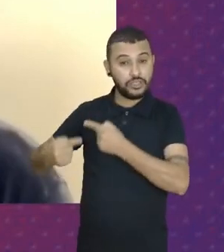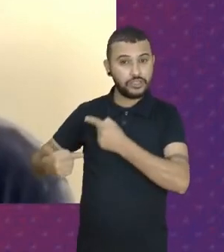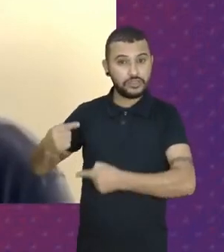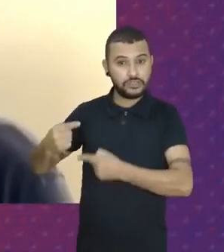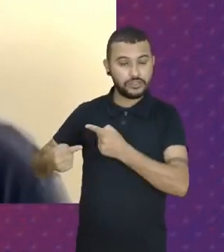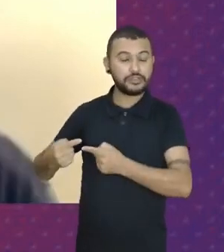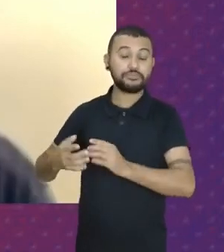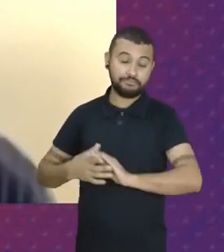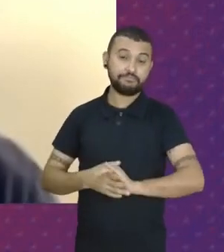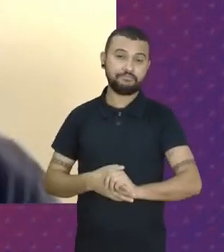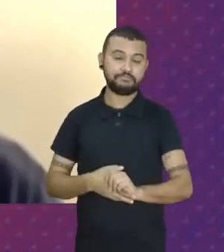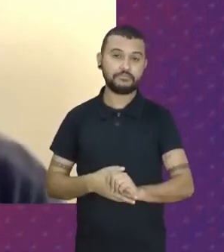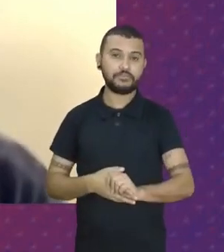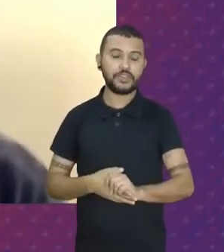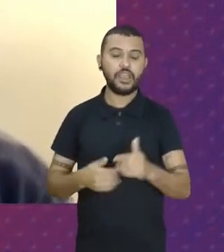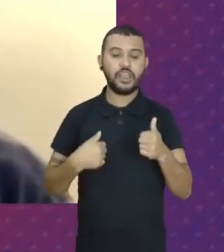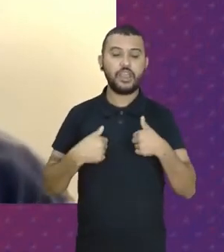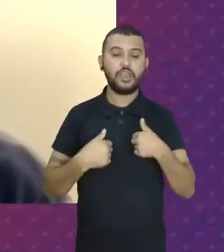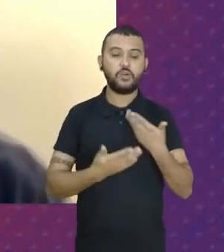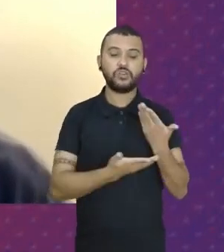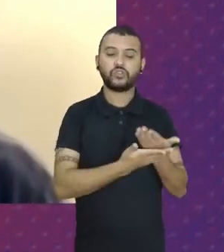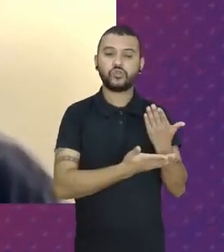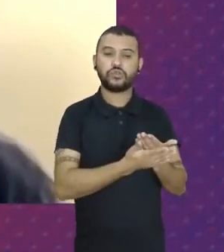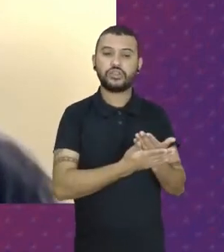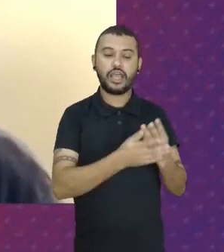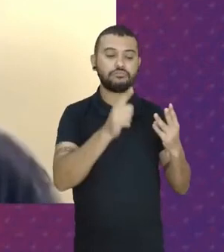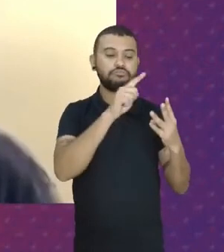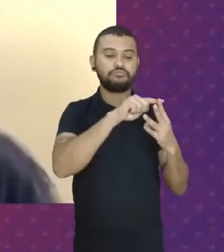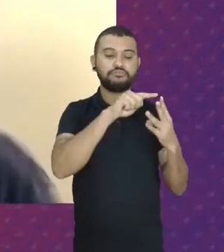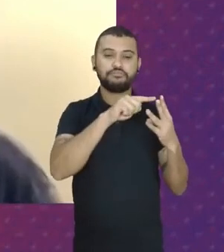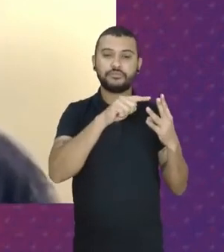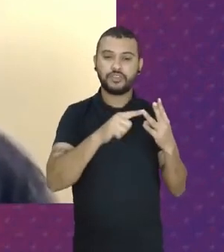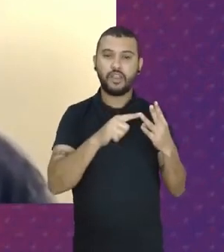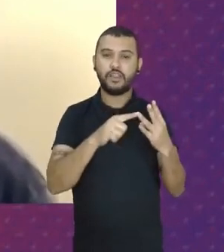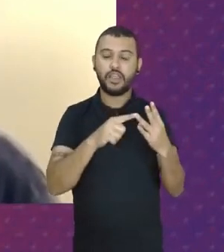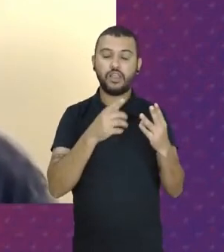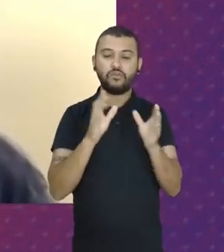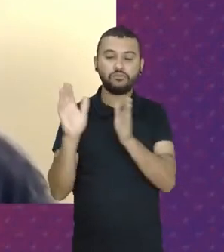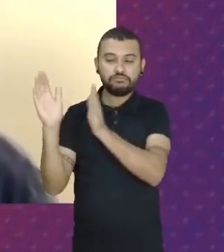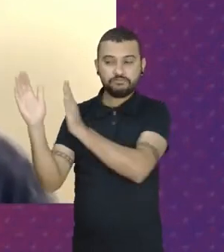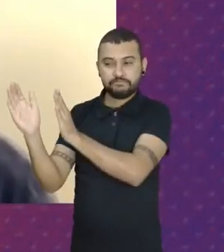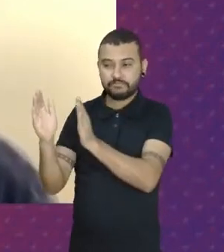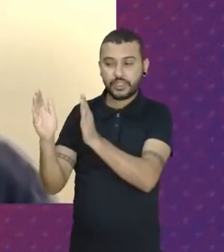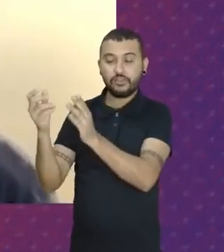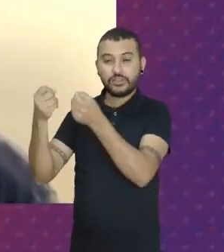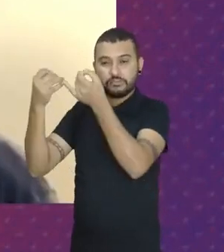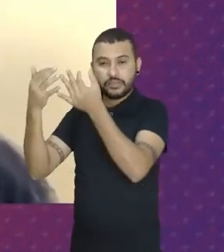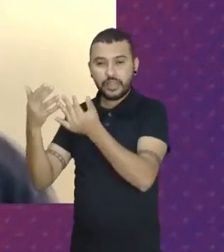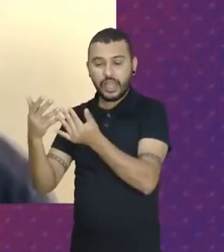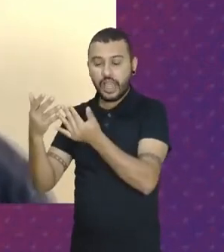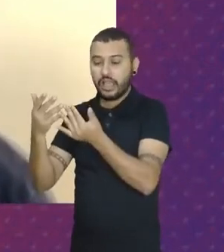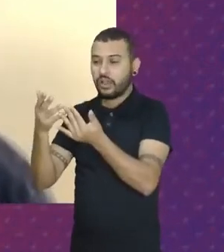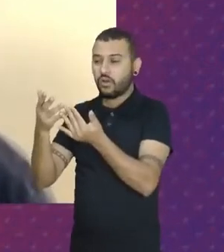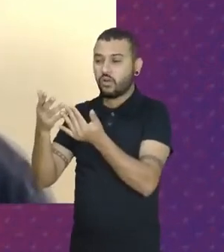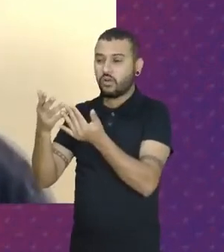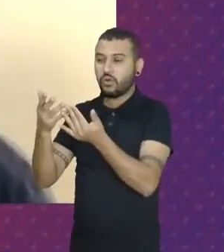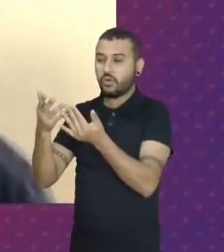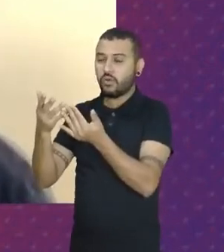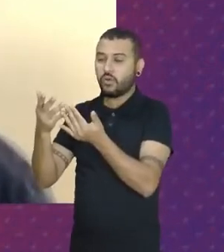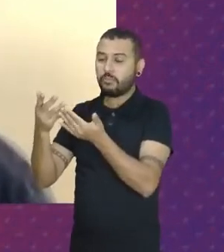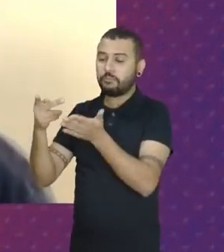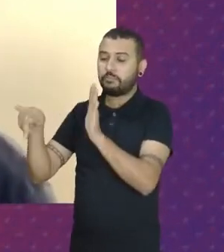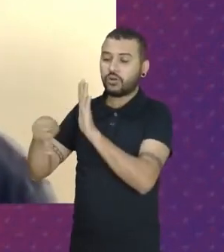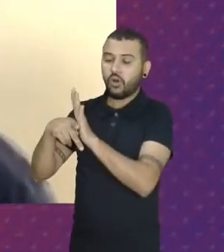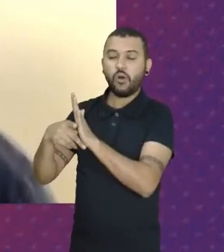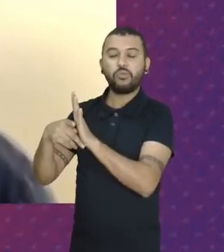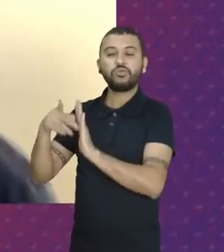disputa. Eu organizei essa aula em 3 partes. Na primeira eu vou retomar um pouco os vínculos entre o direito à